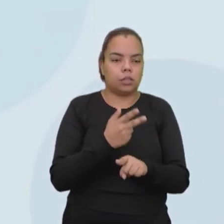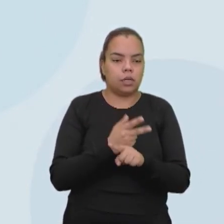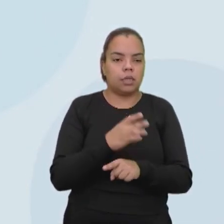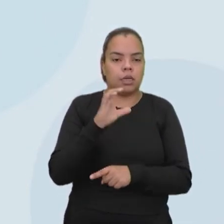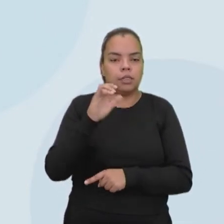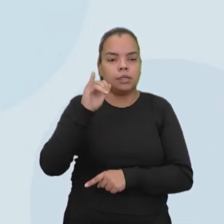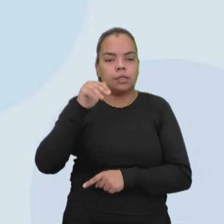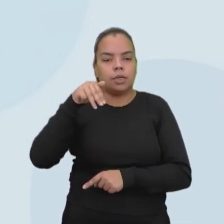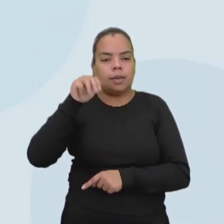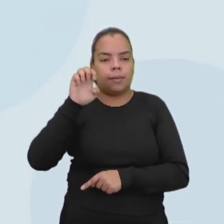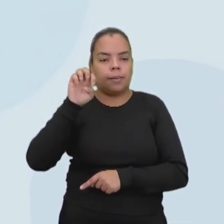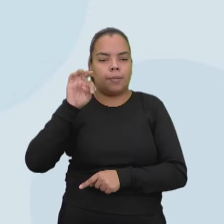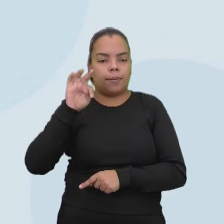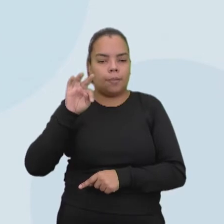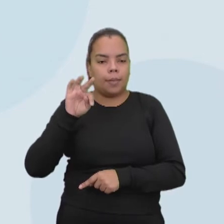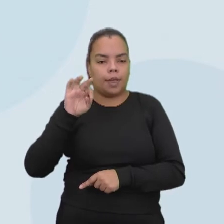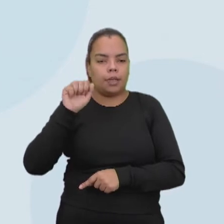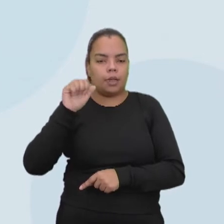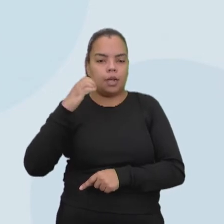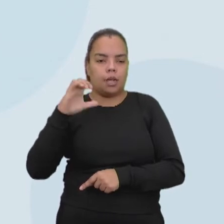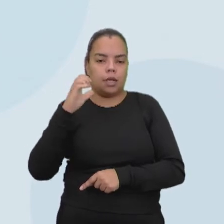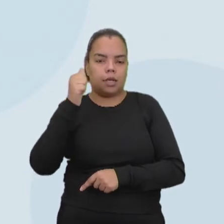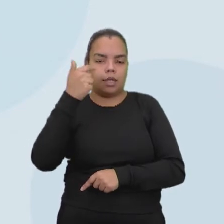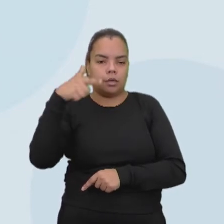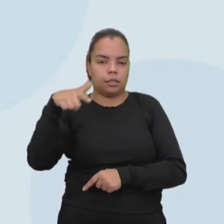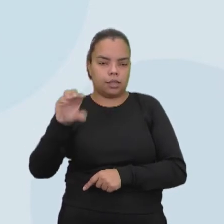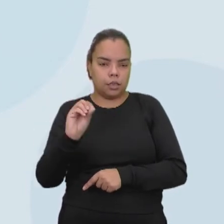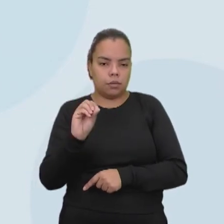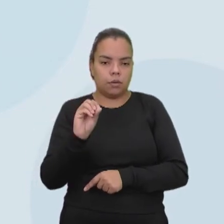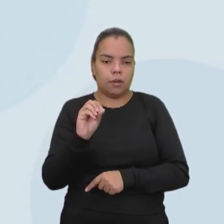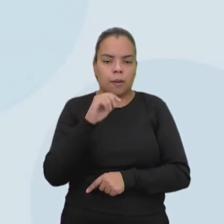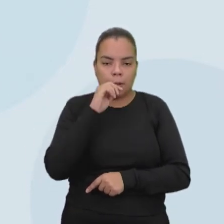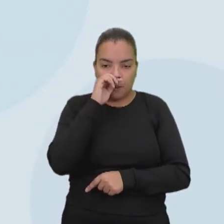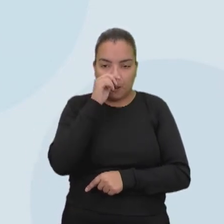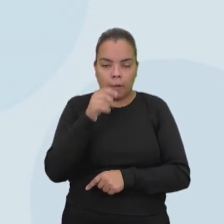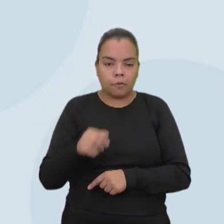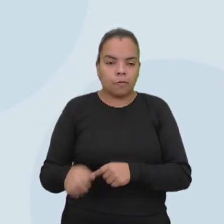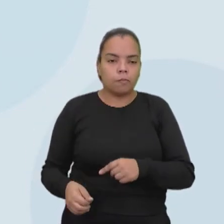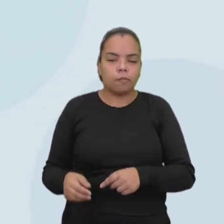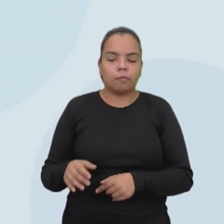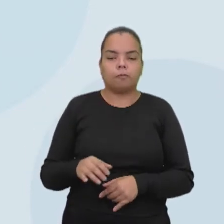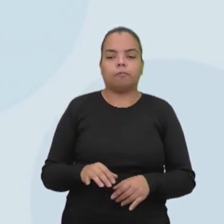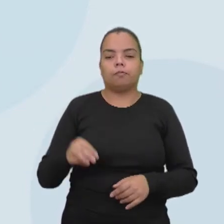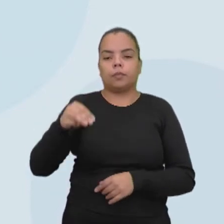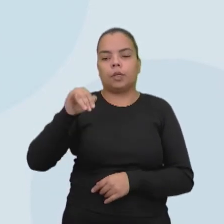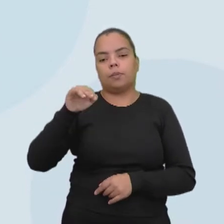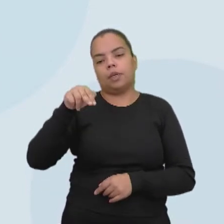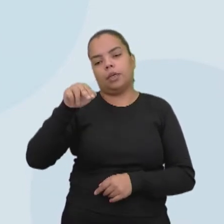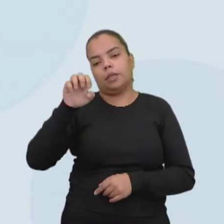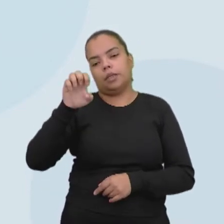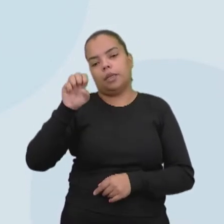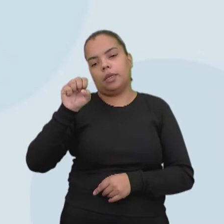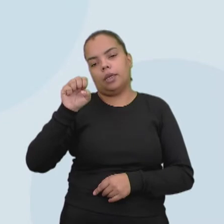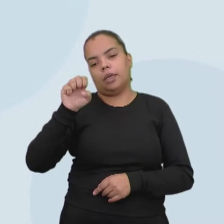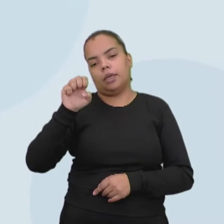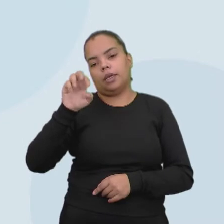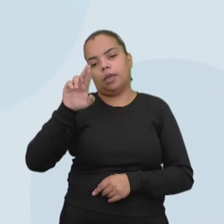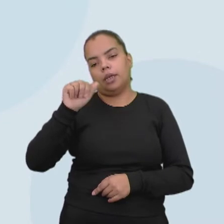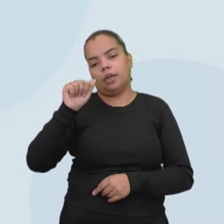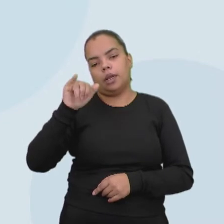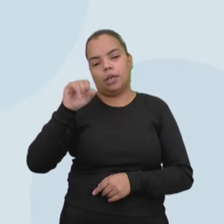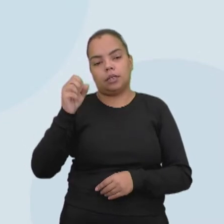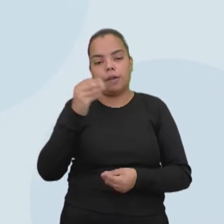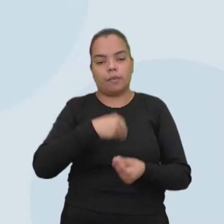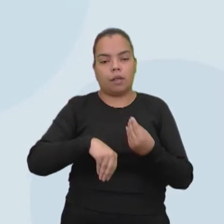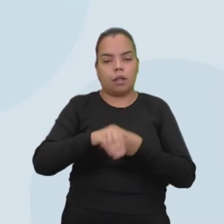cimentação, diágene química, minerais são precipitados nos poros dos sedimentos, formando o cimento que liga